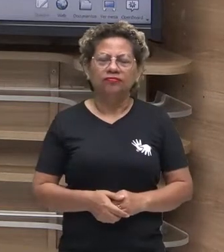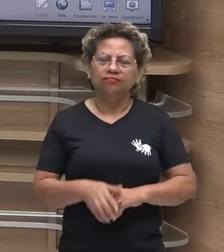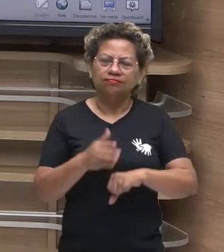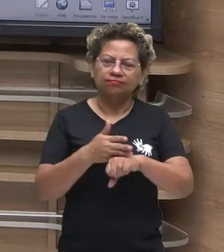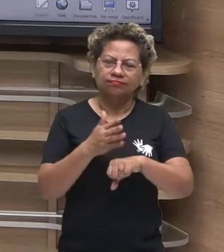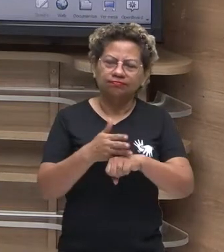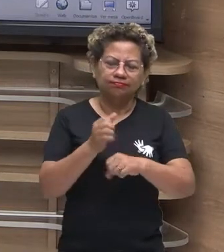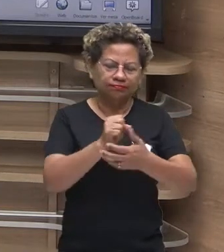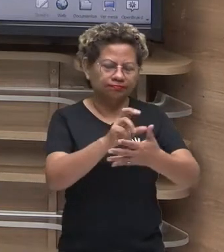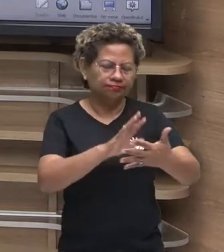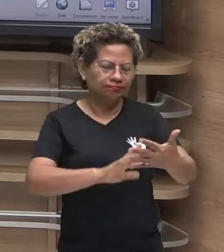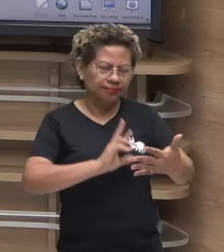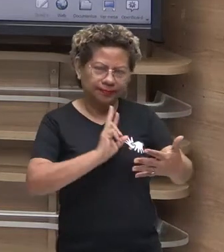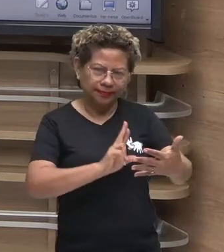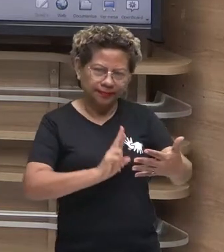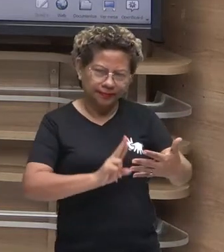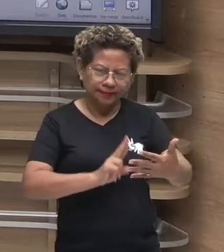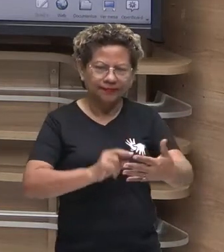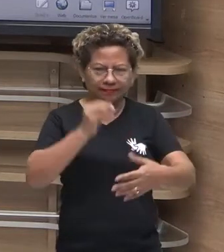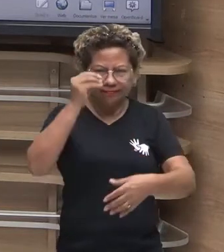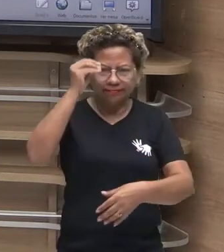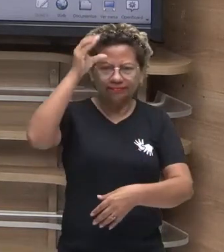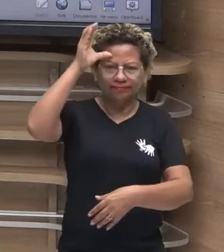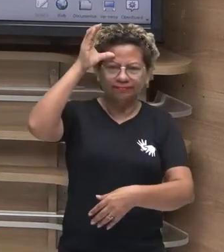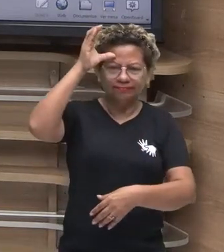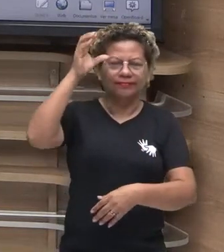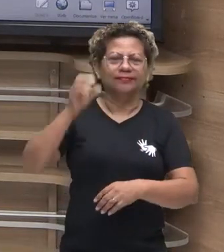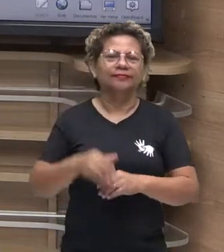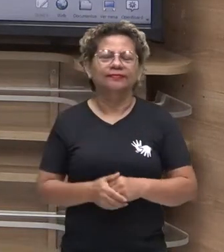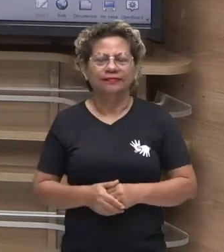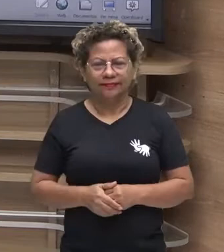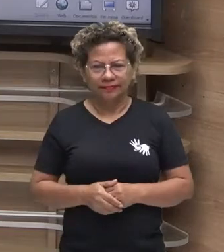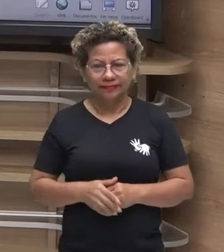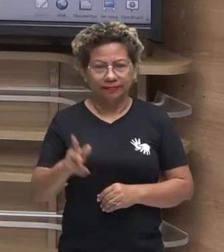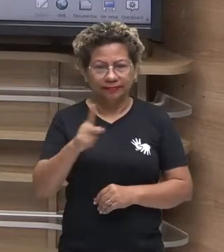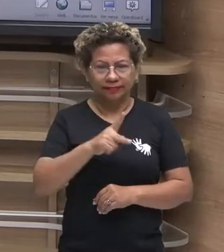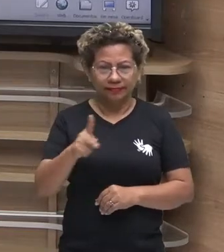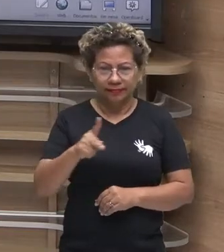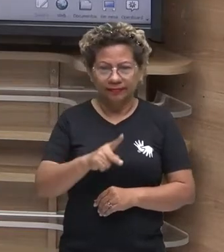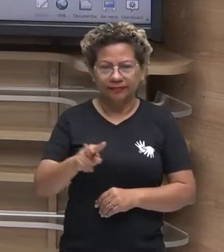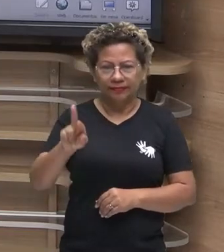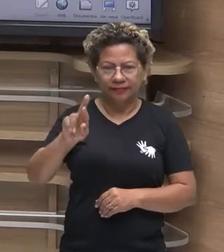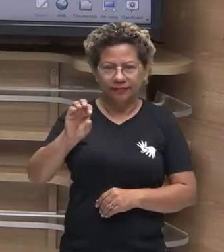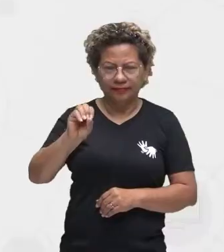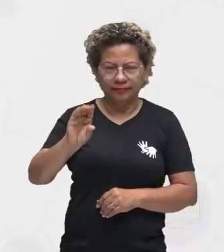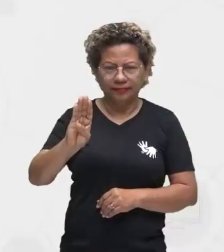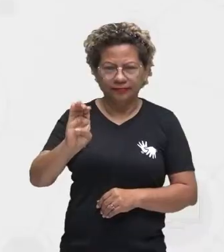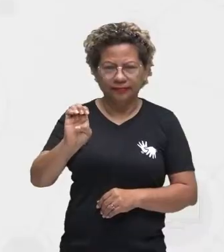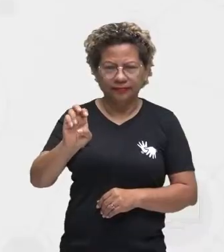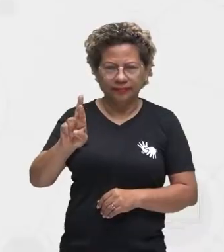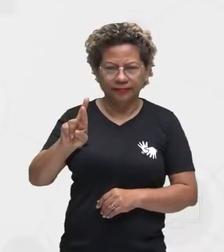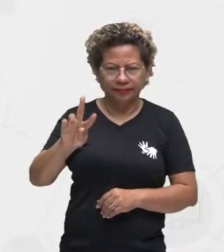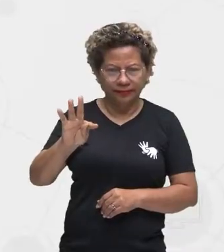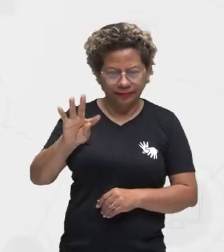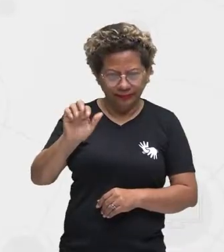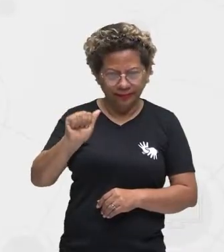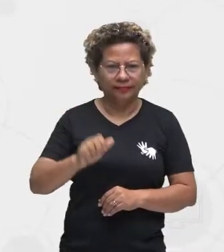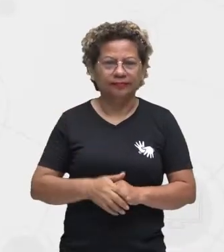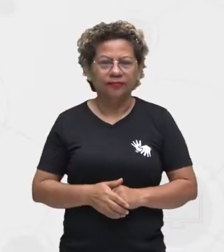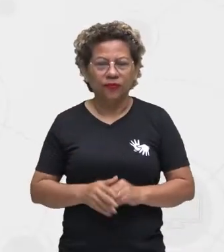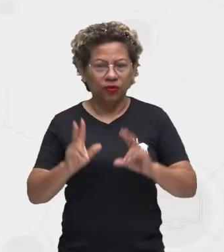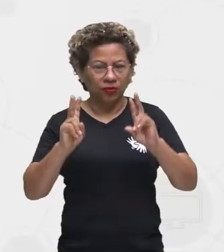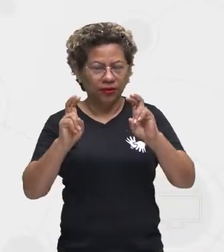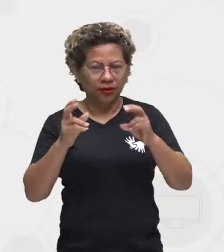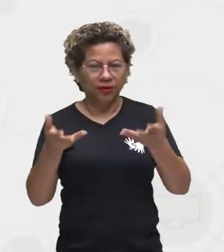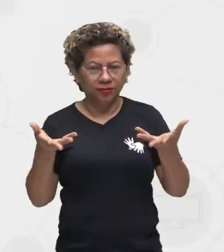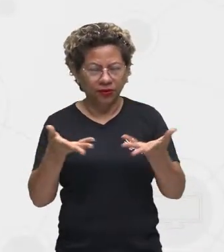para exercitarmos o nosso conhecimento. Eu sou a professora Roberta Prestes. Vamos ver qual vai ser o nosso assunto de hoje? Olha lá,